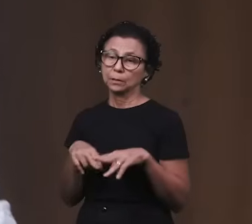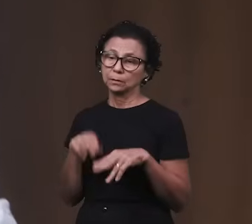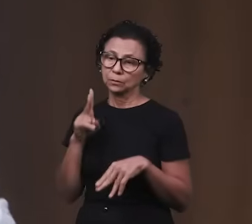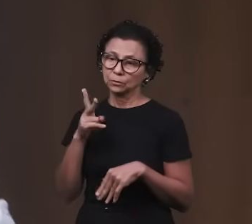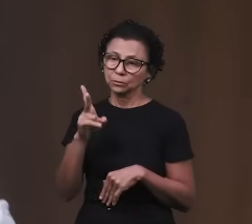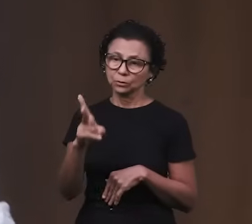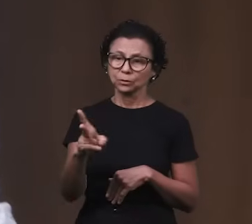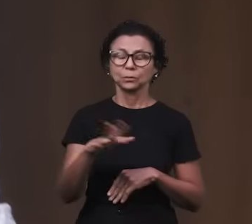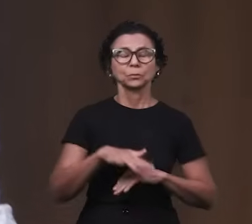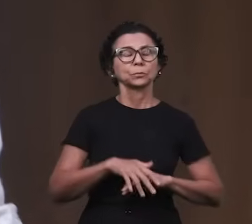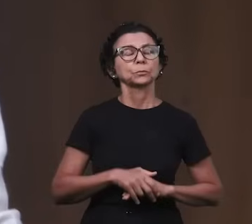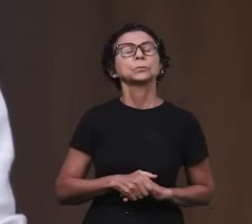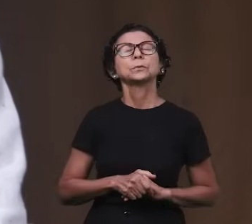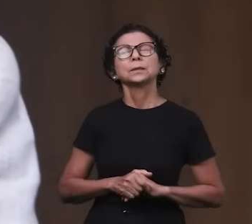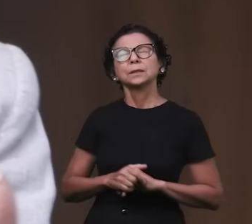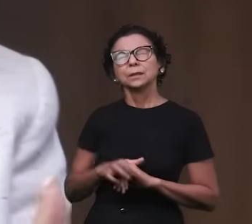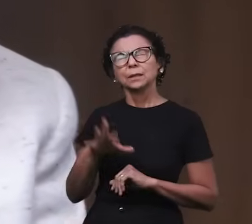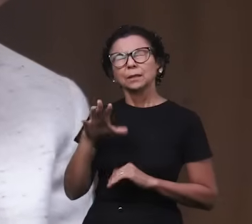eternidade, cumprindo aquele